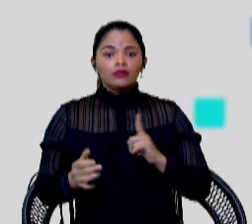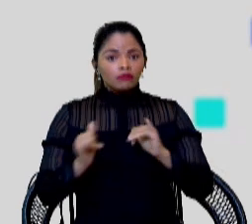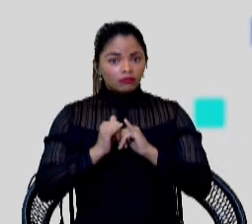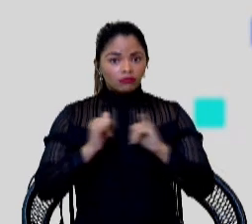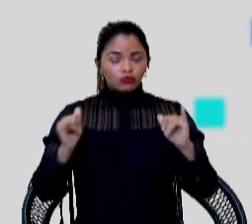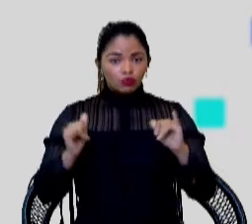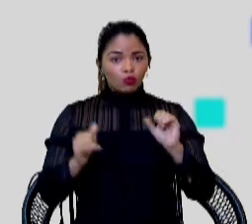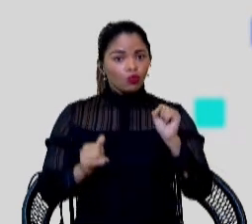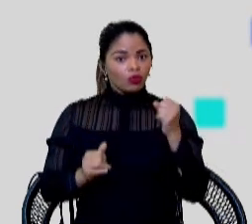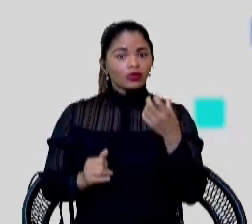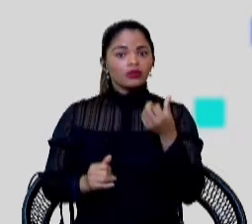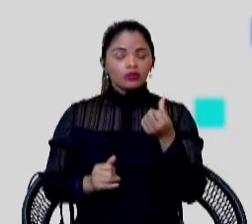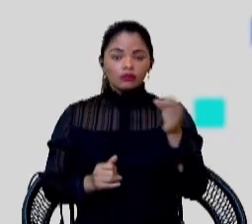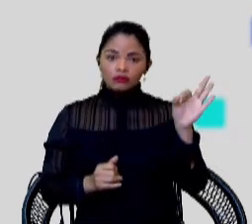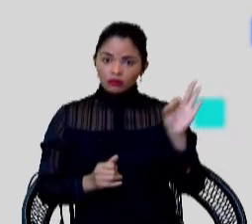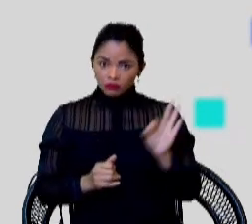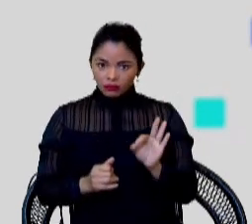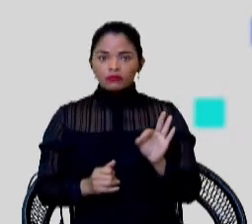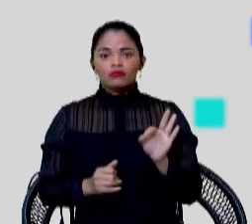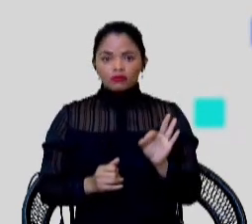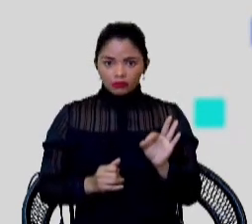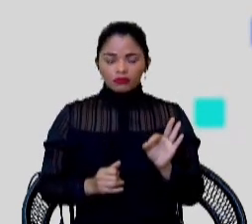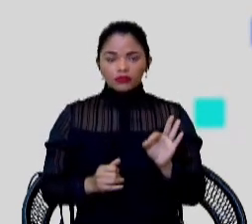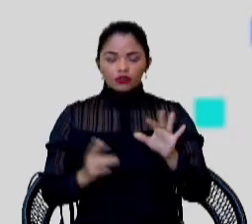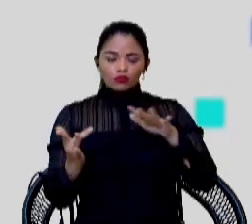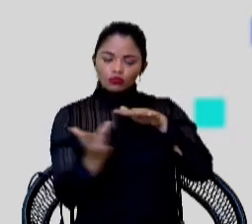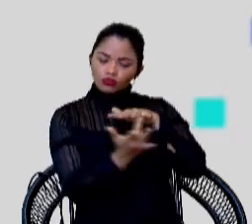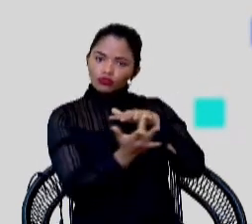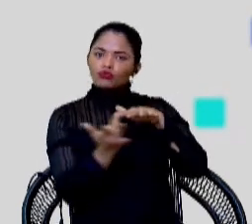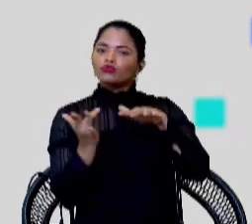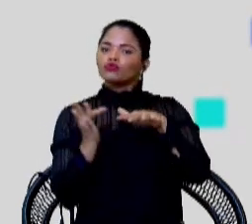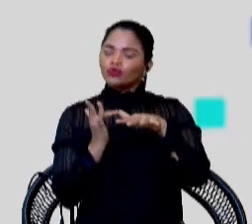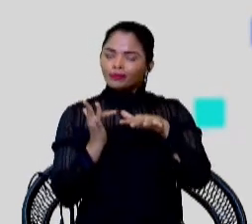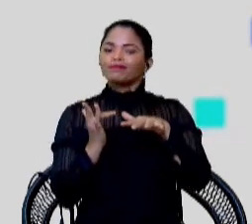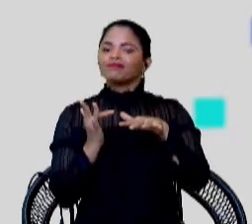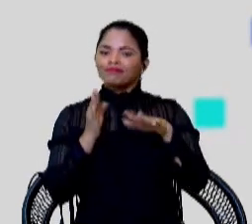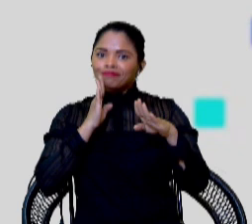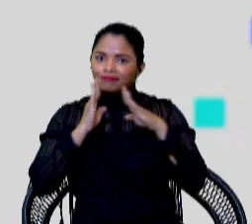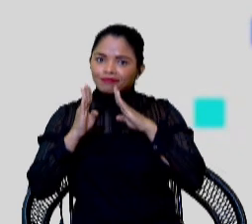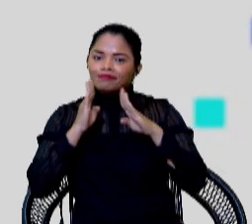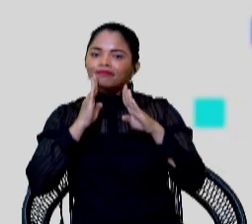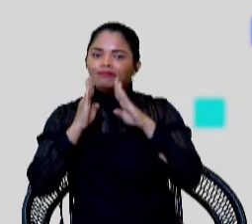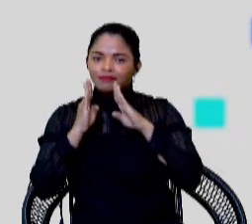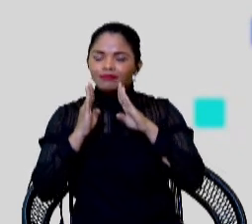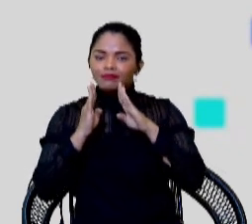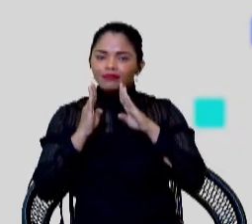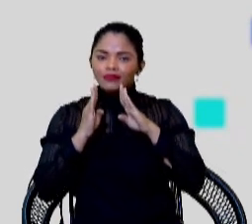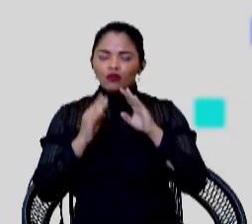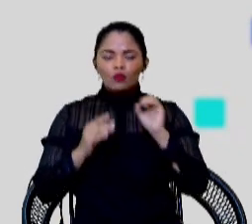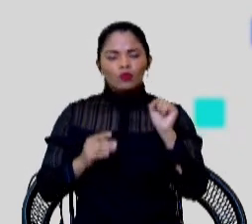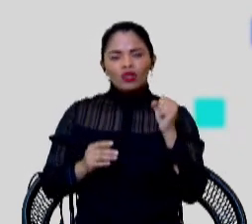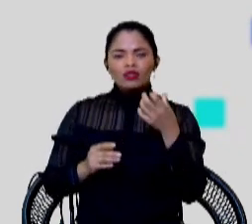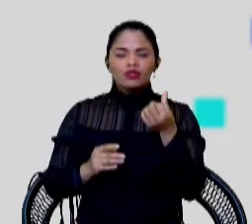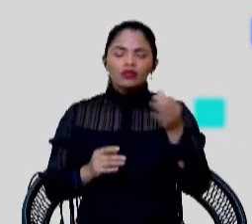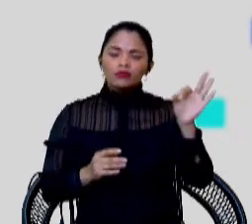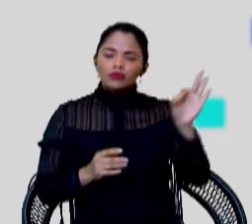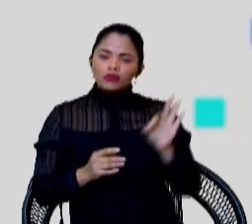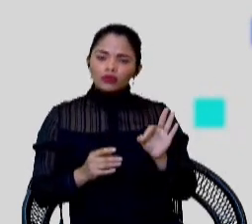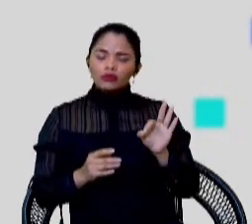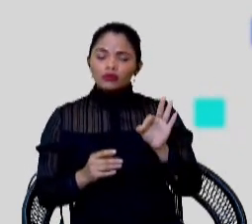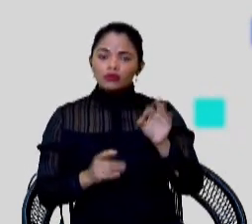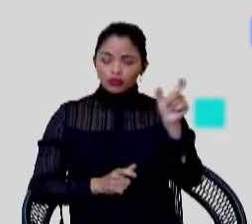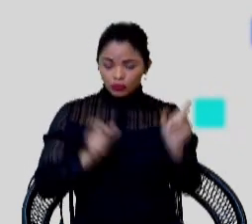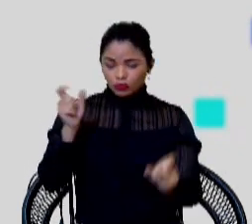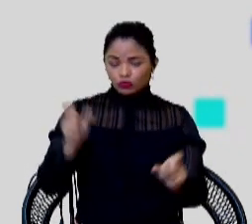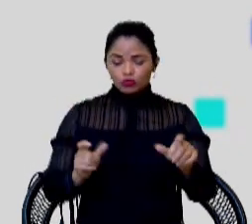que 86% que acessam redes sociais acessam o Facebook também. Então, 86% das pessoas que acessam as redes